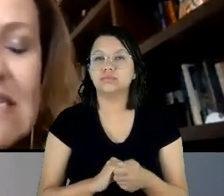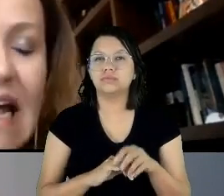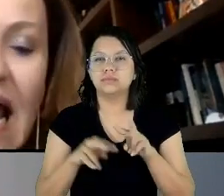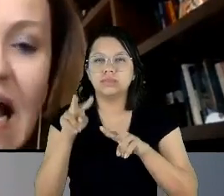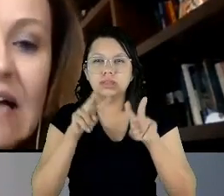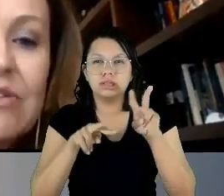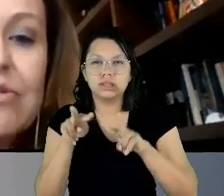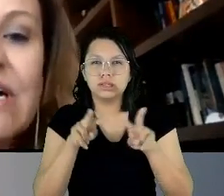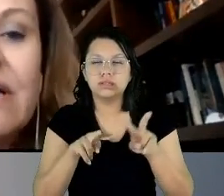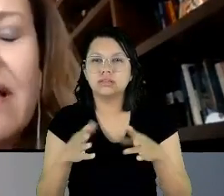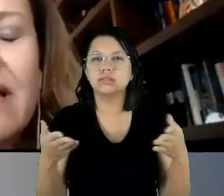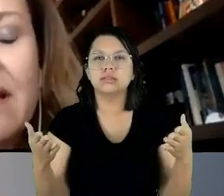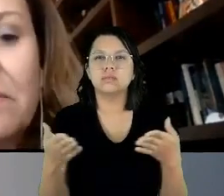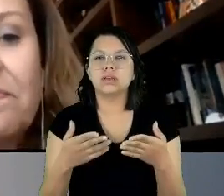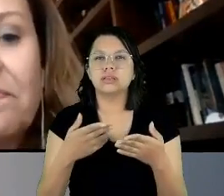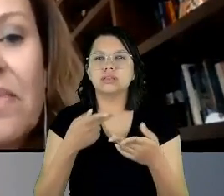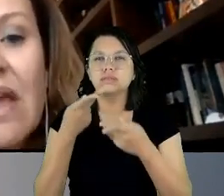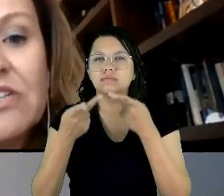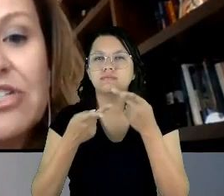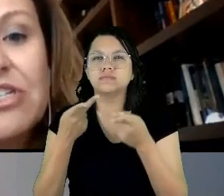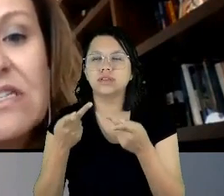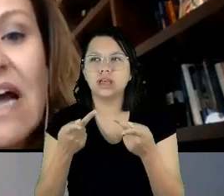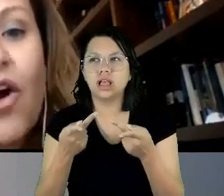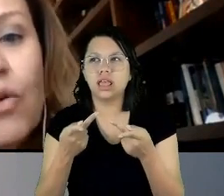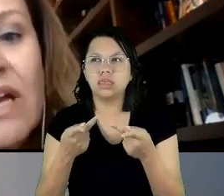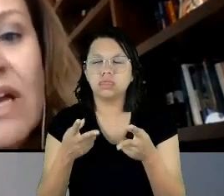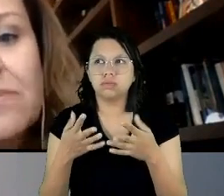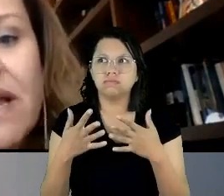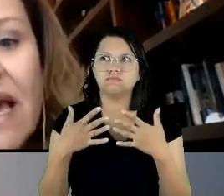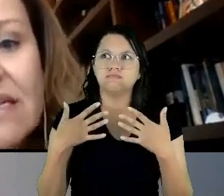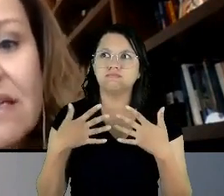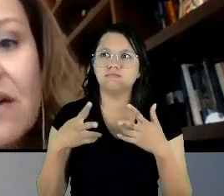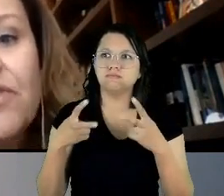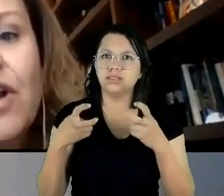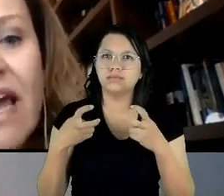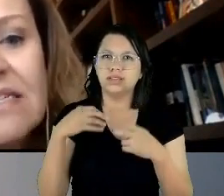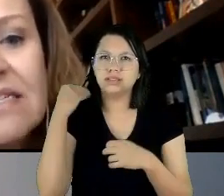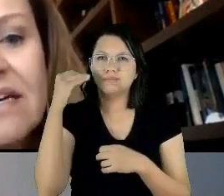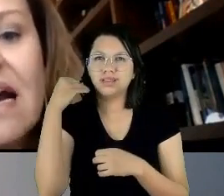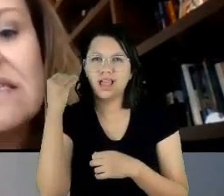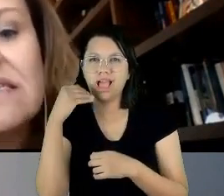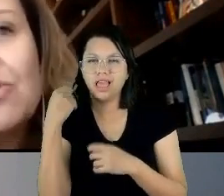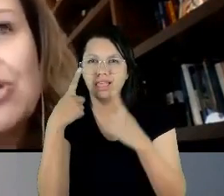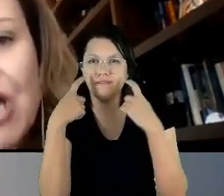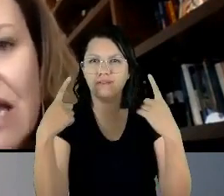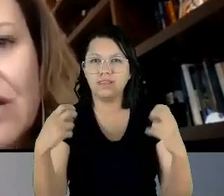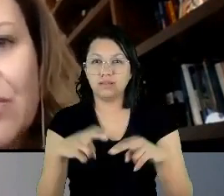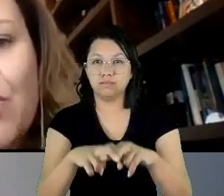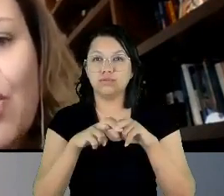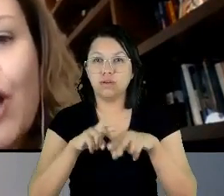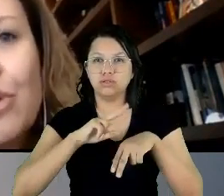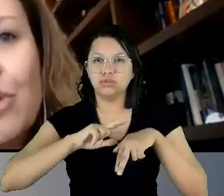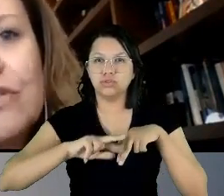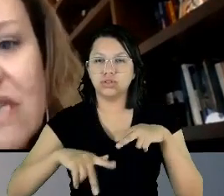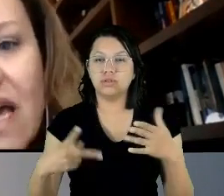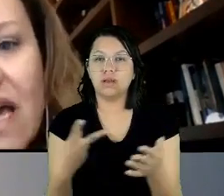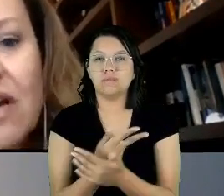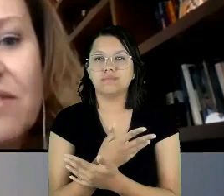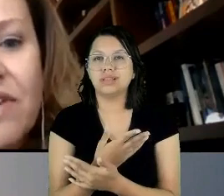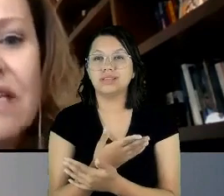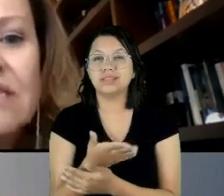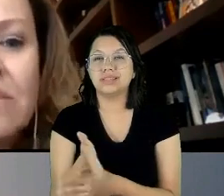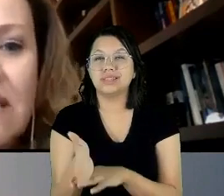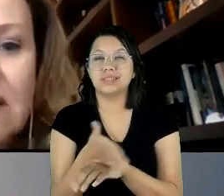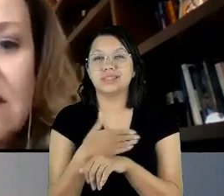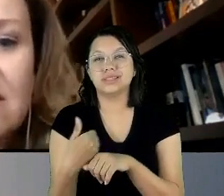Olhando esses relatos, a gente se dá conta que a experiência da violência em razão do gênero ocorre muito cedo